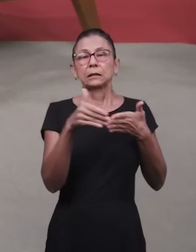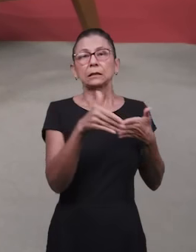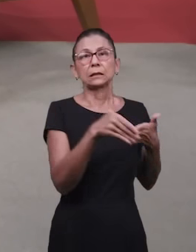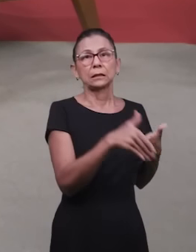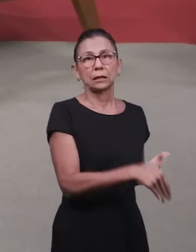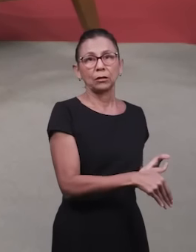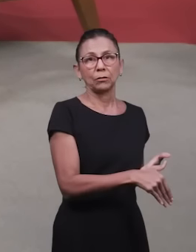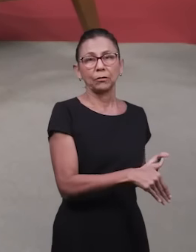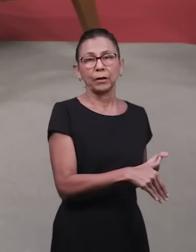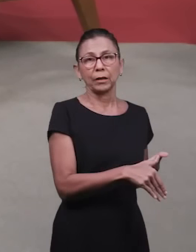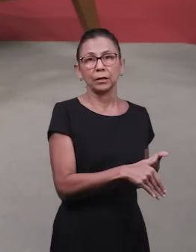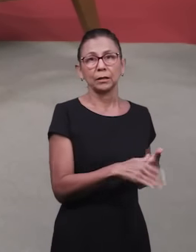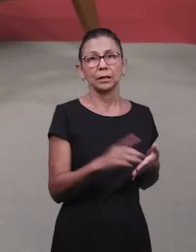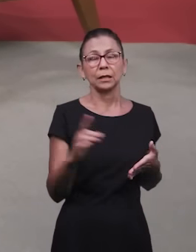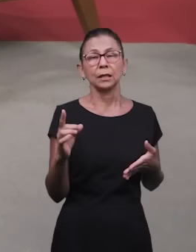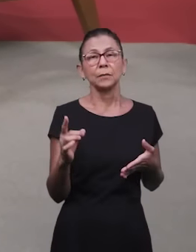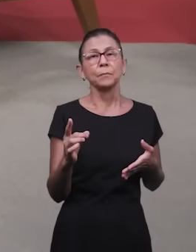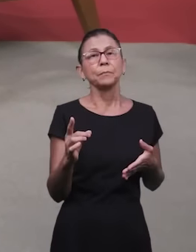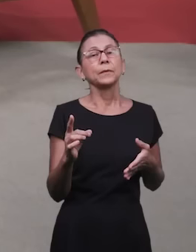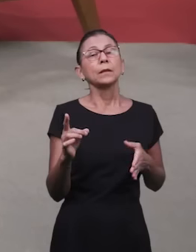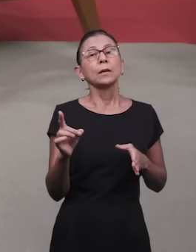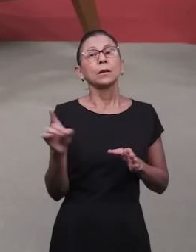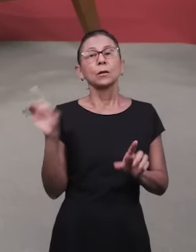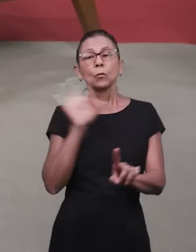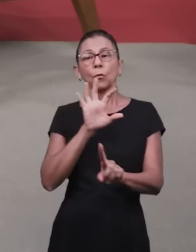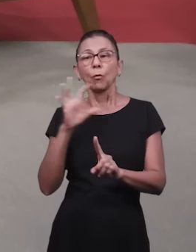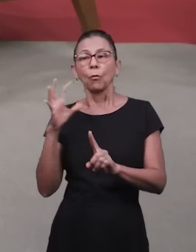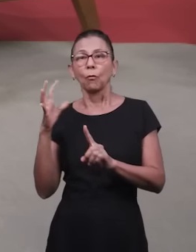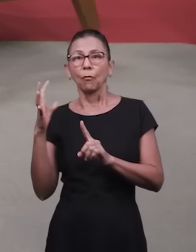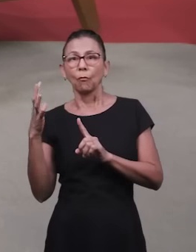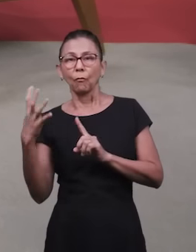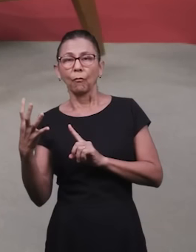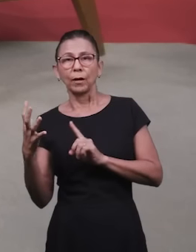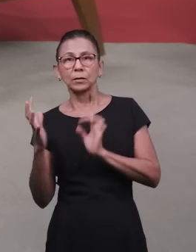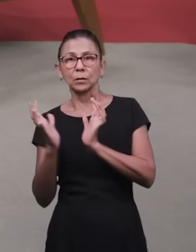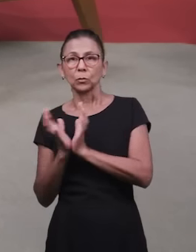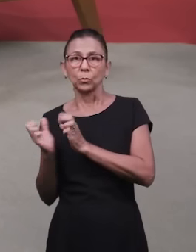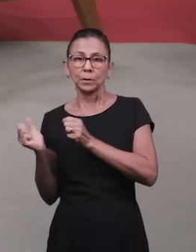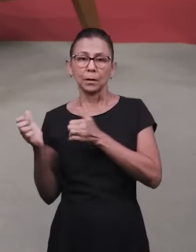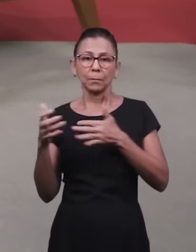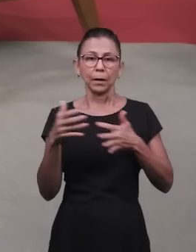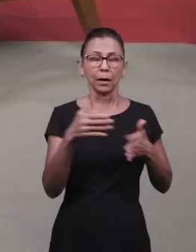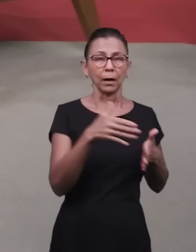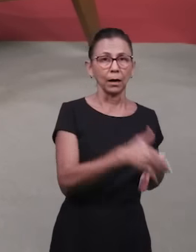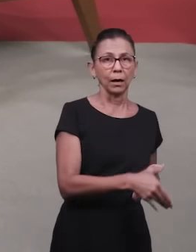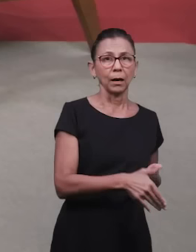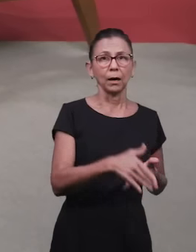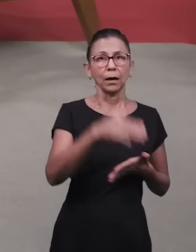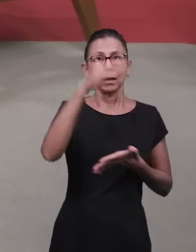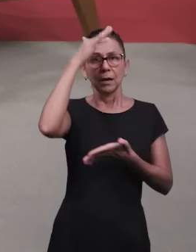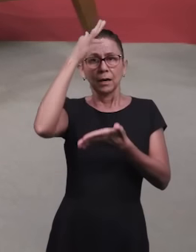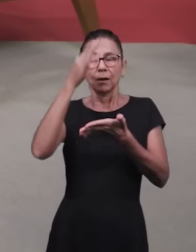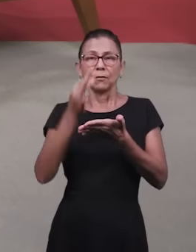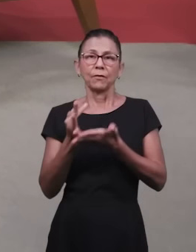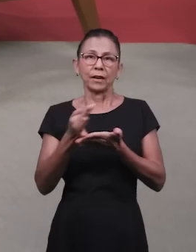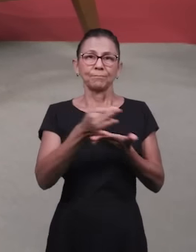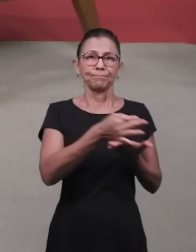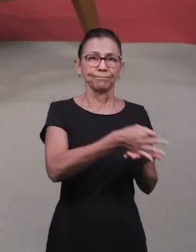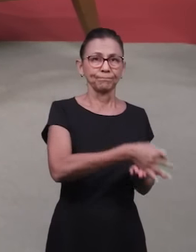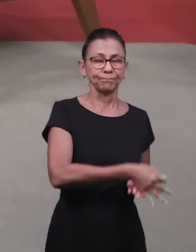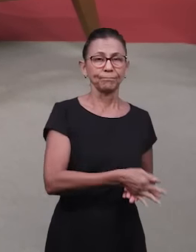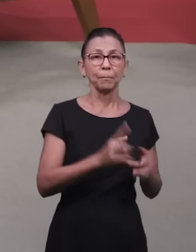muitos a se tornarem apóstatas da fé. É por isso que em Cantares 3:4, a Igreja fiel só encontra